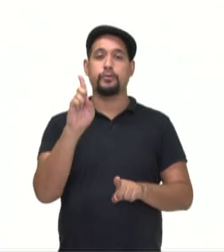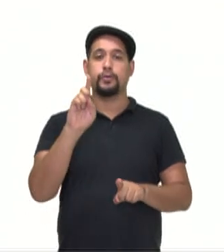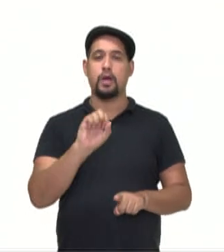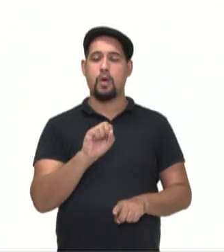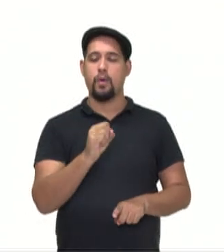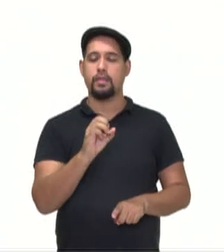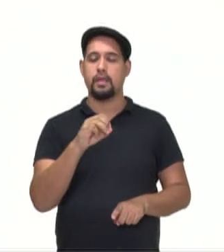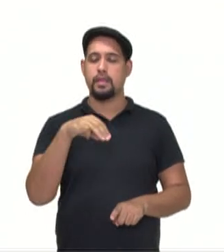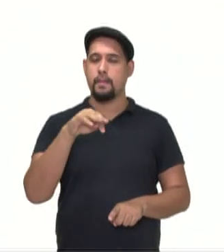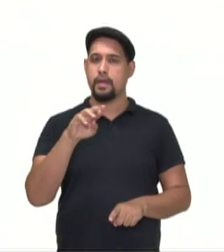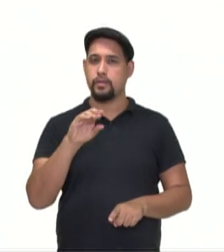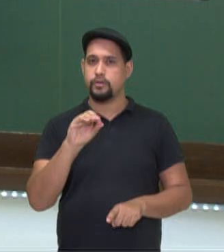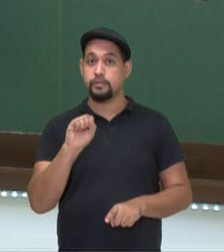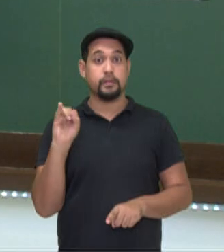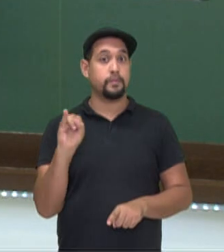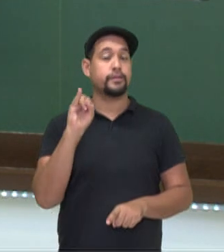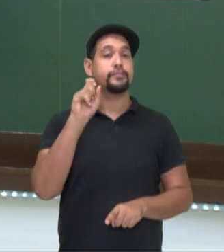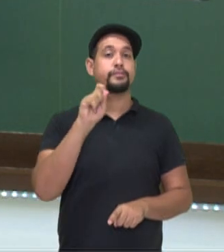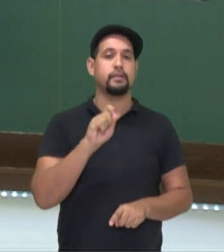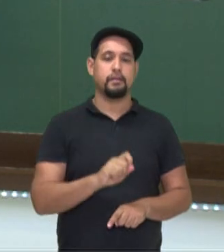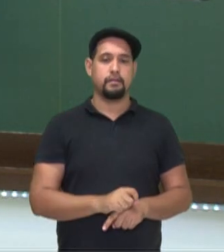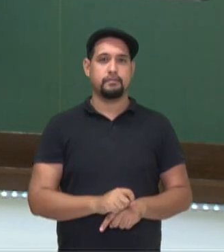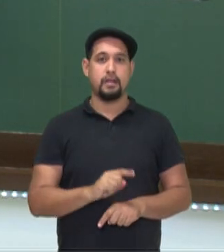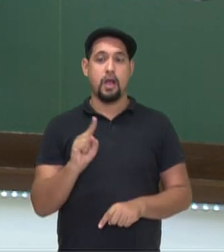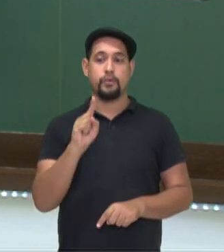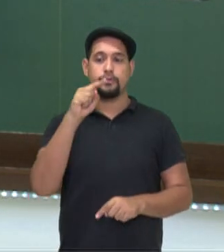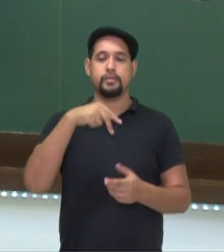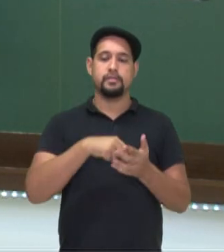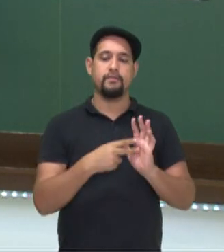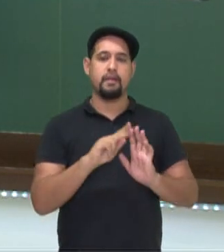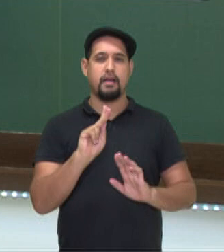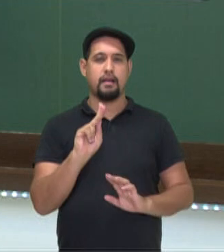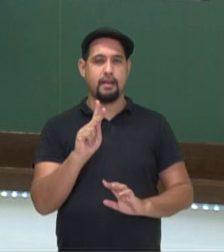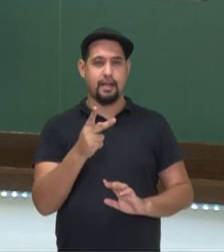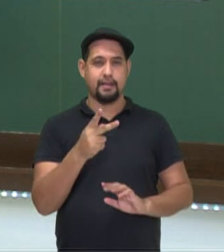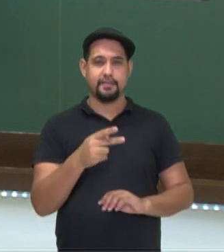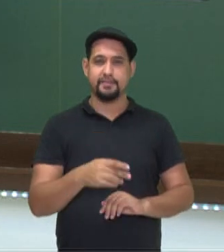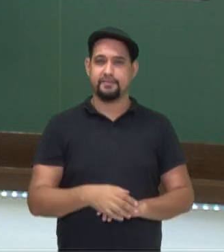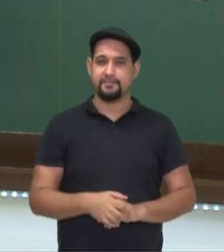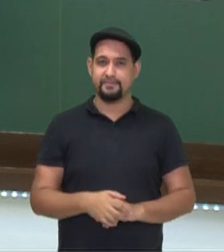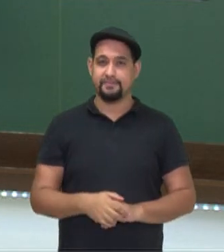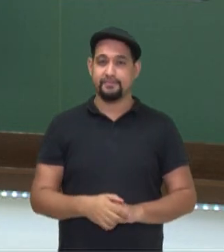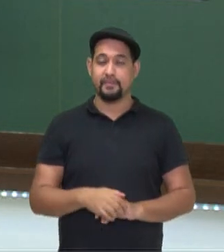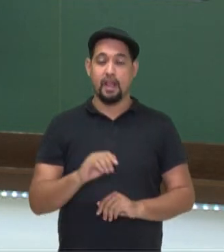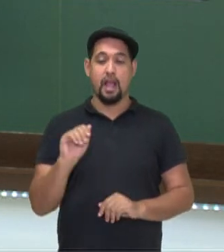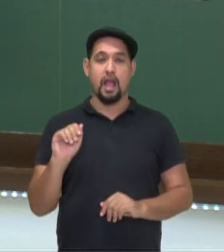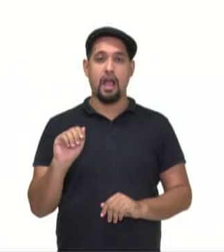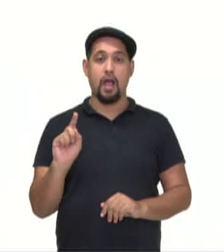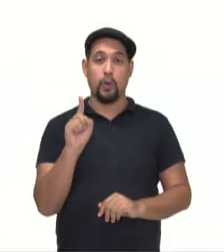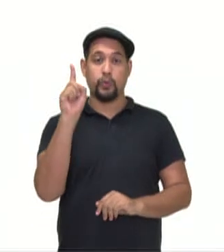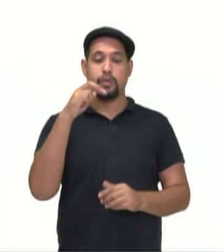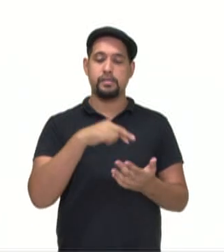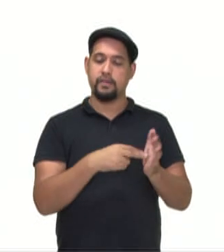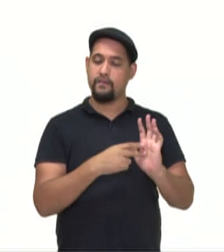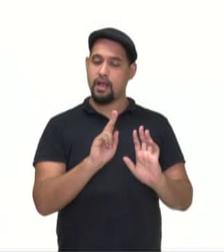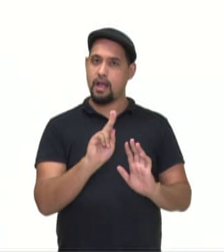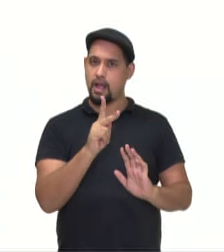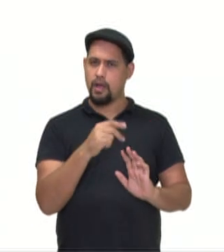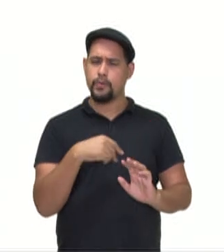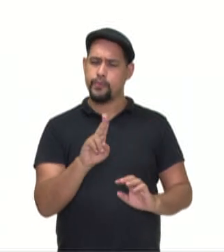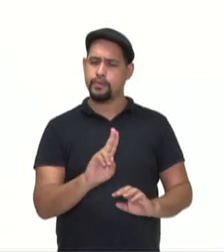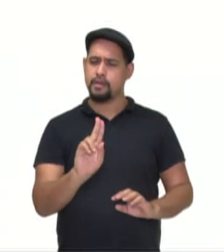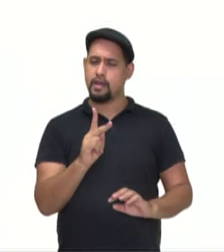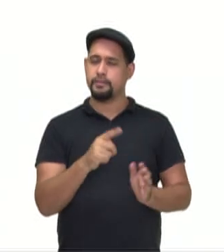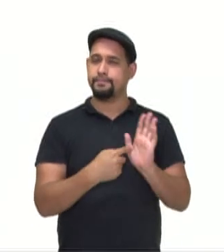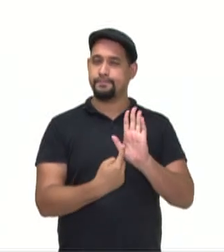80 metros. Importante, a altura é h, certo? Então, a altura é o meu h. A gente usa o h para